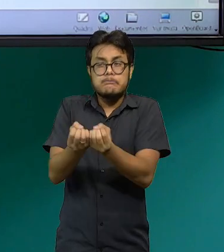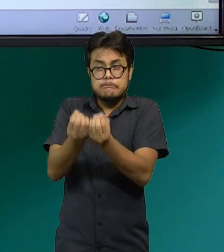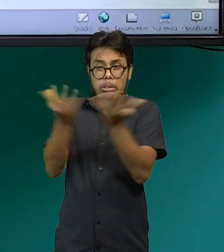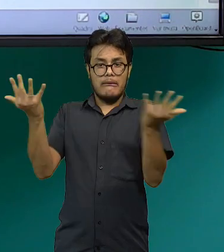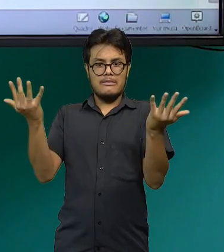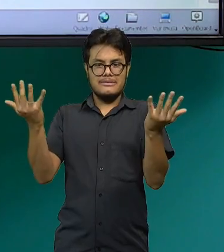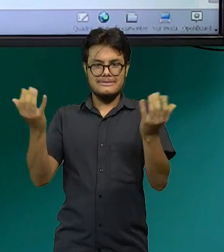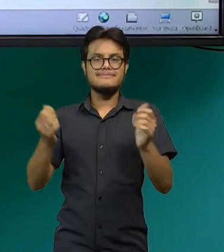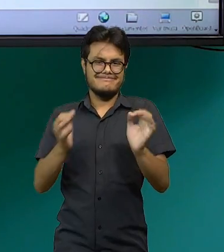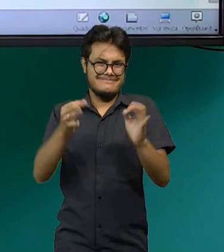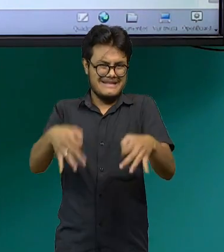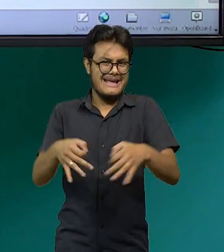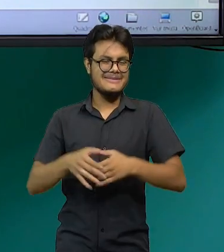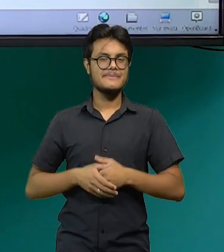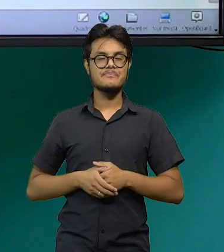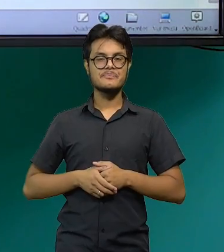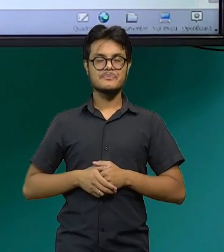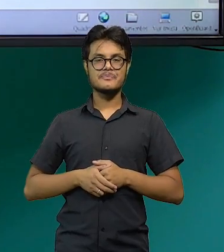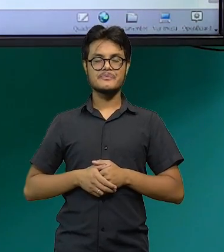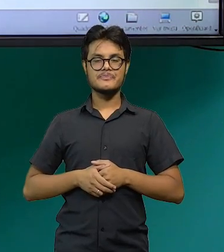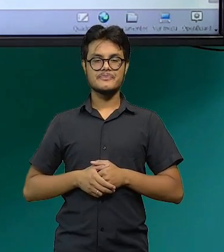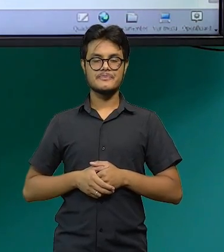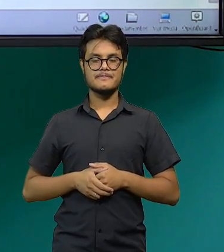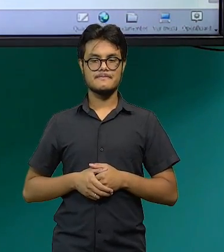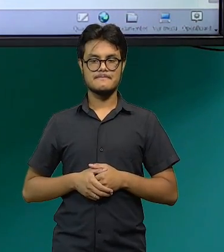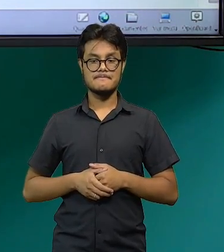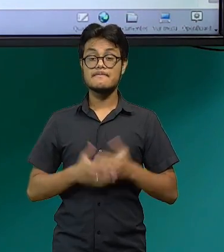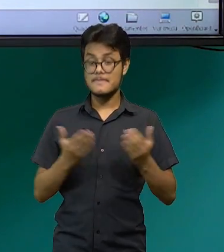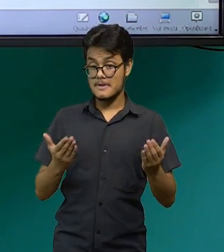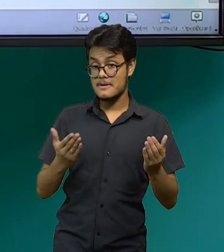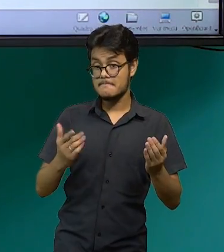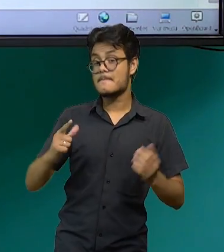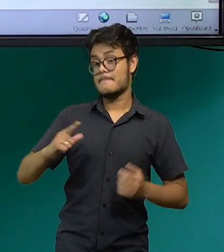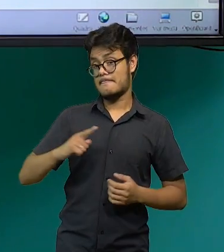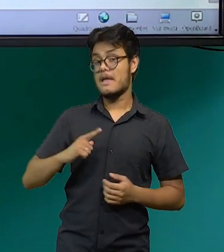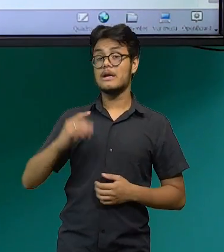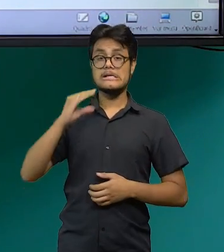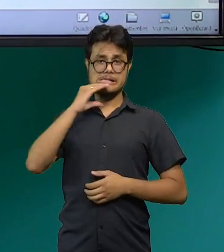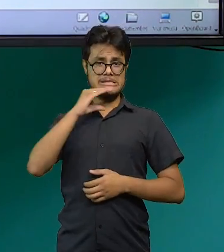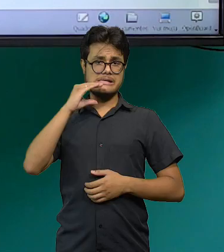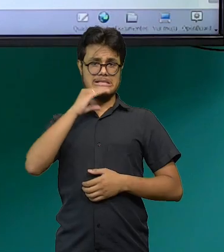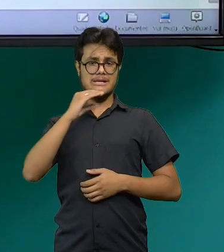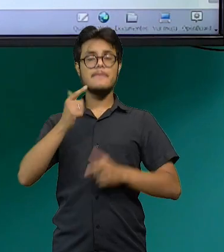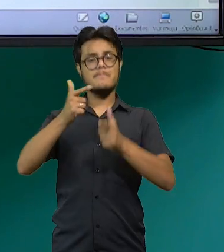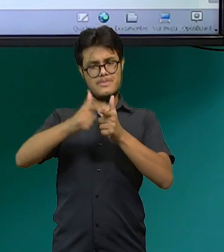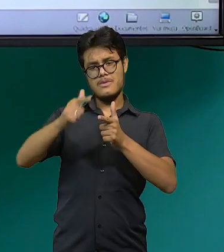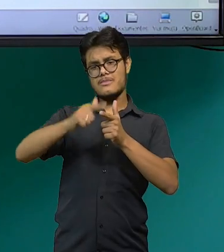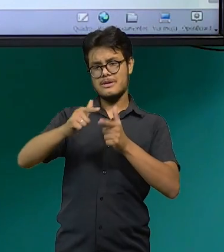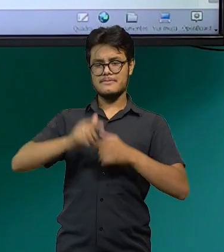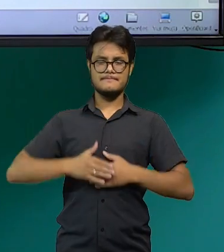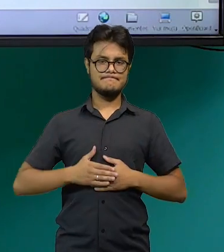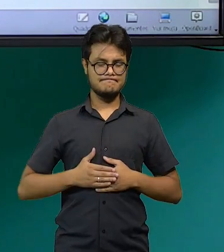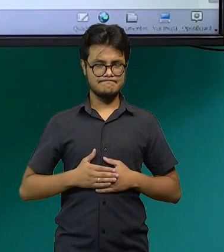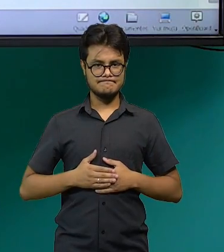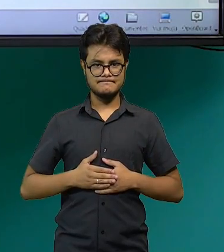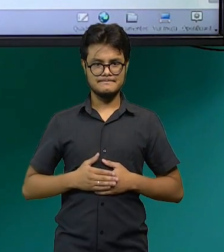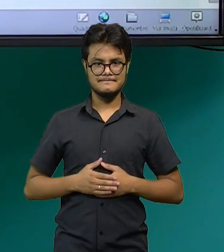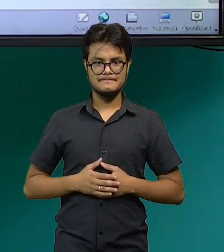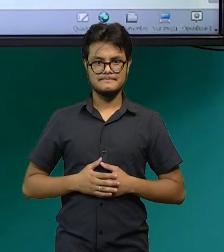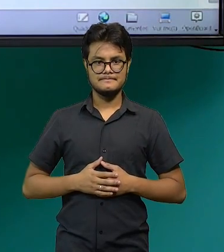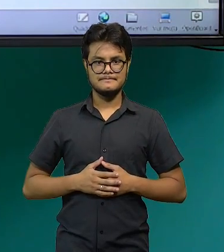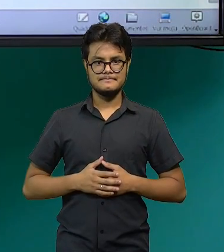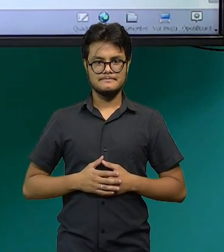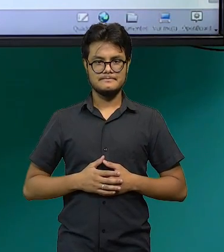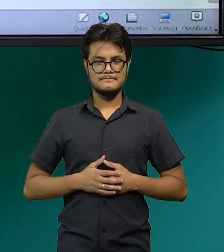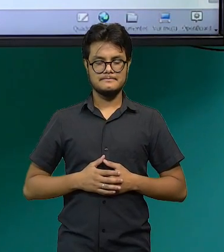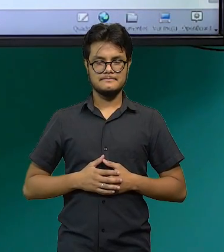extremidades deles com alguma coisa sem resistência, aí gera um curto-circuito. Eu não tenho nada ligado externamente, aí fica